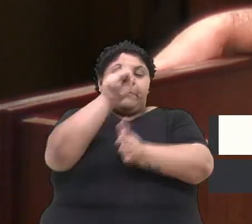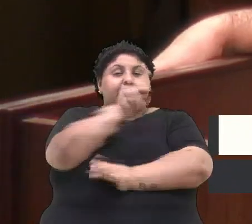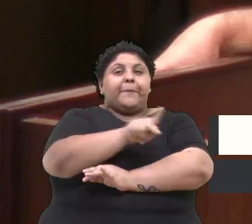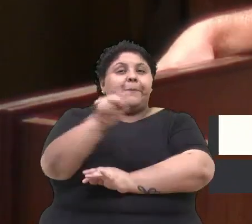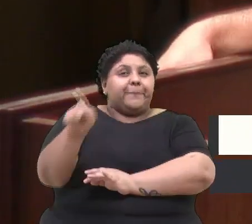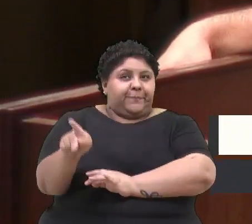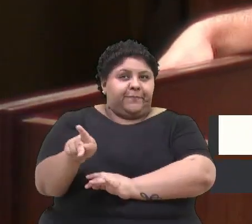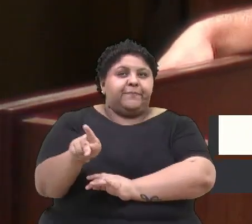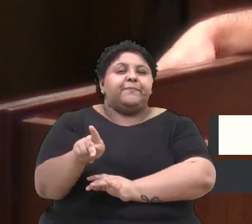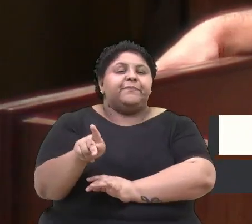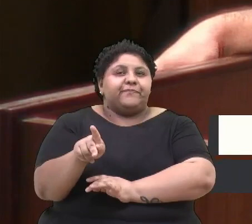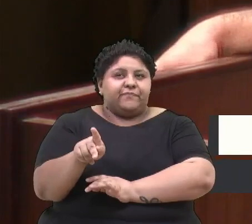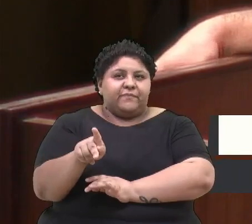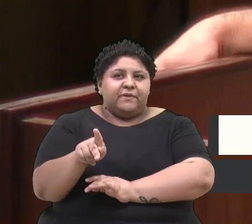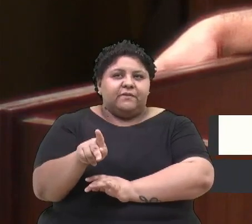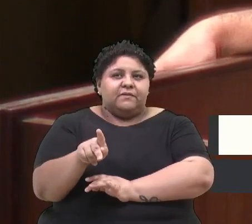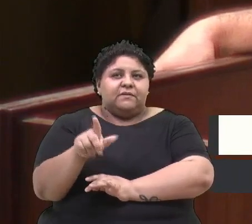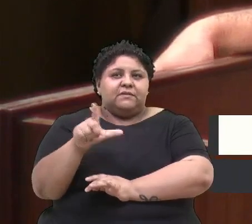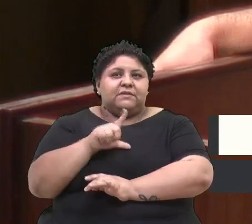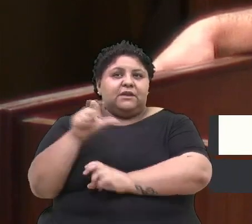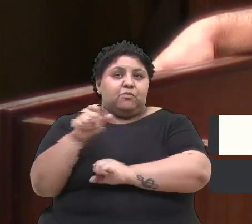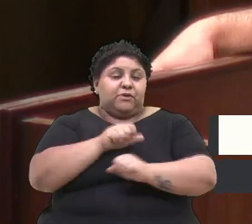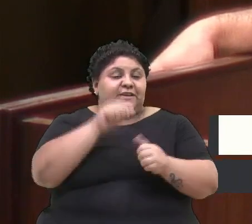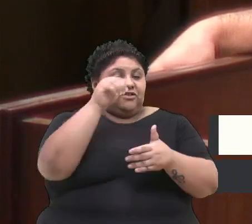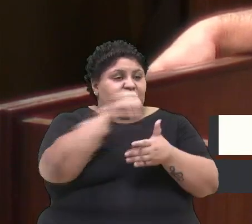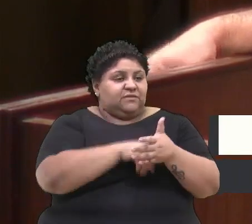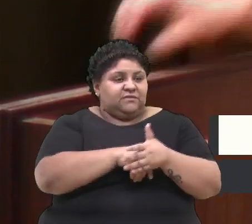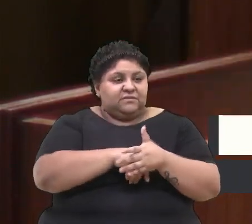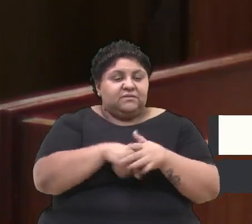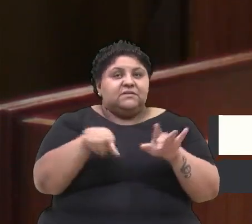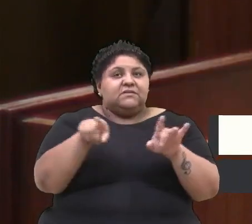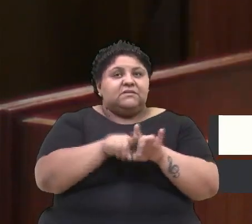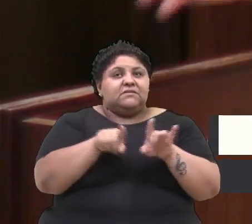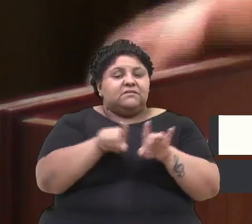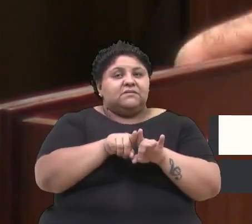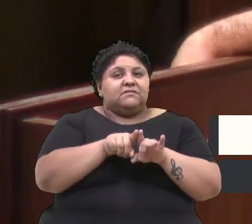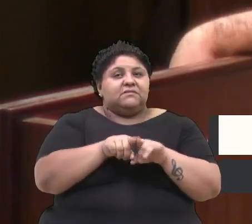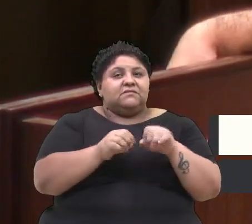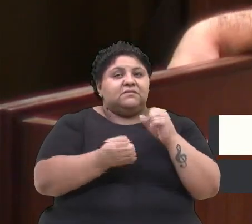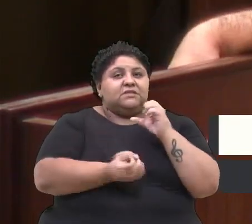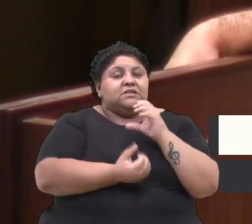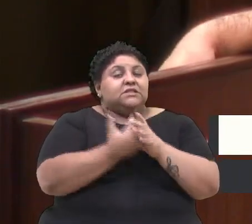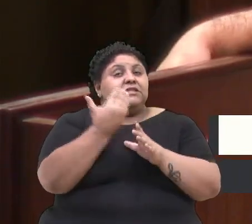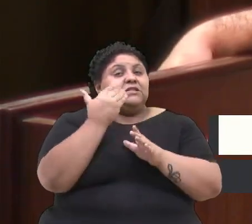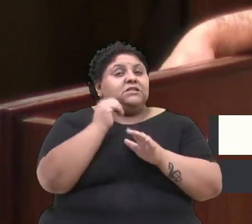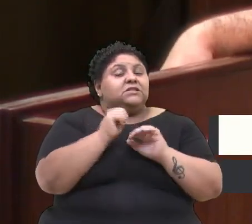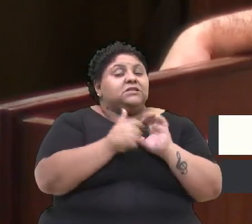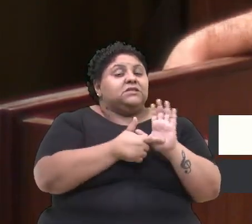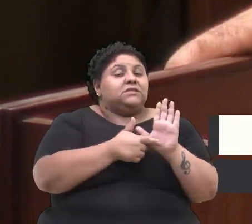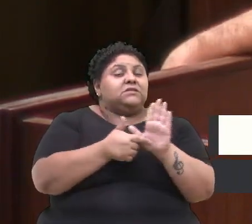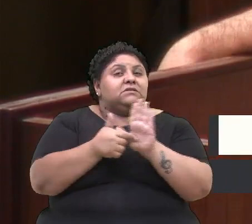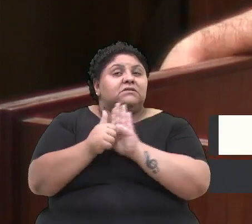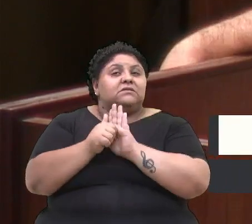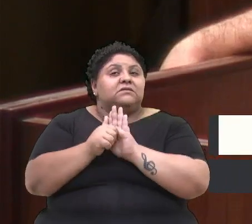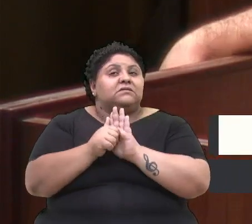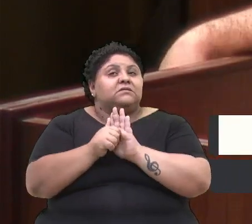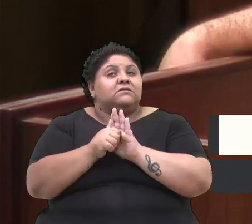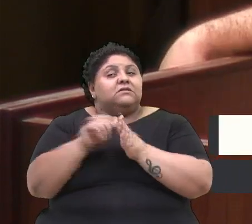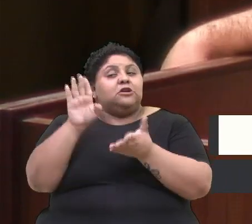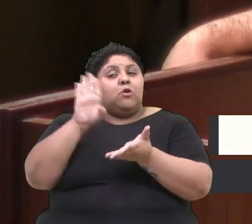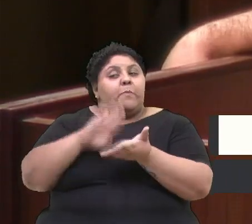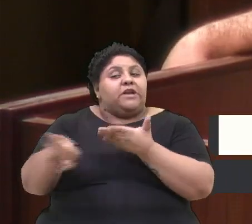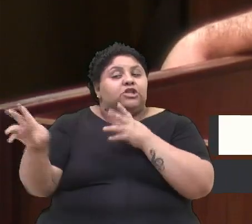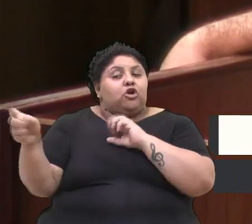que têm poder de voto, está bem aflorada essa situação, bem encaminhada, inclusive, para tirar o poder de voto